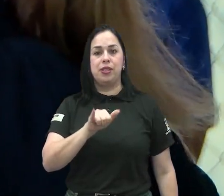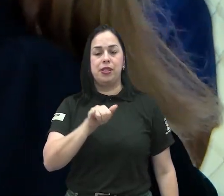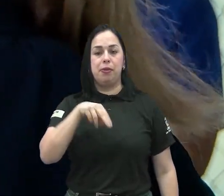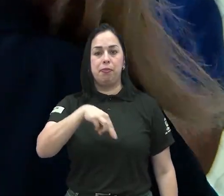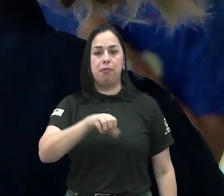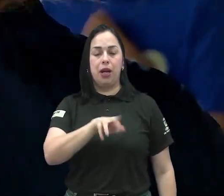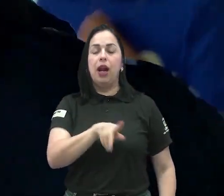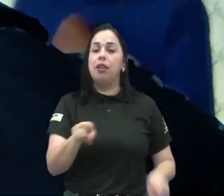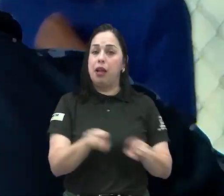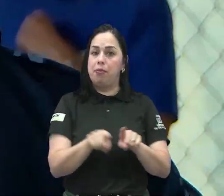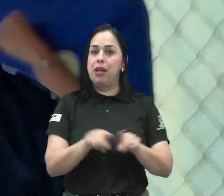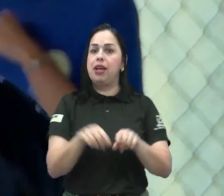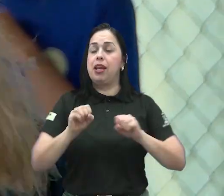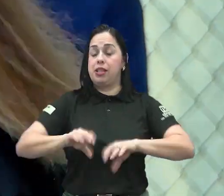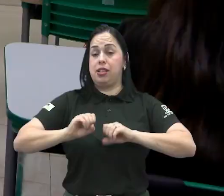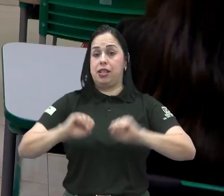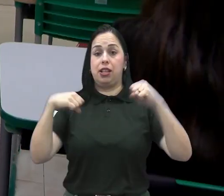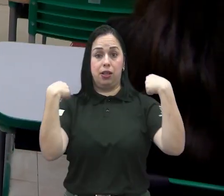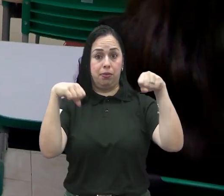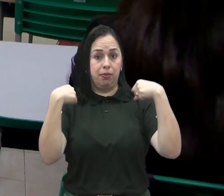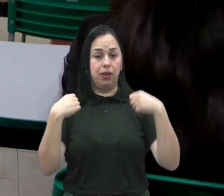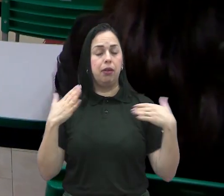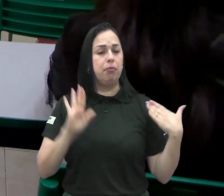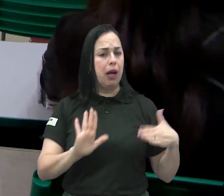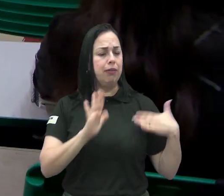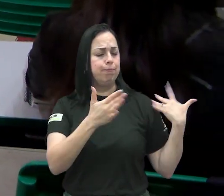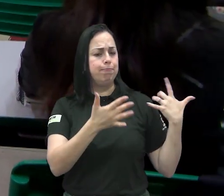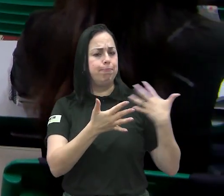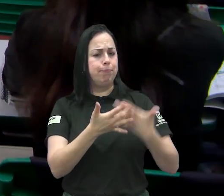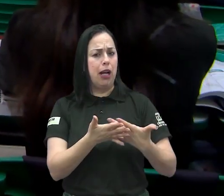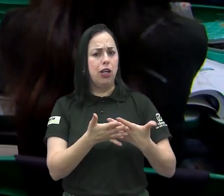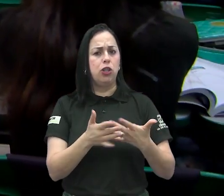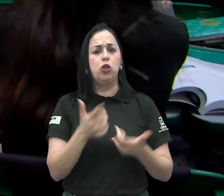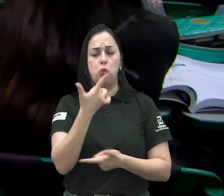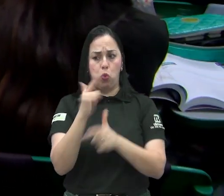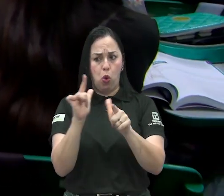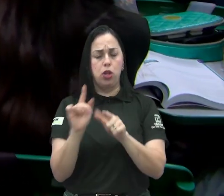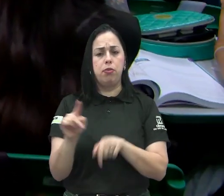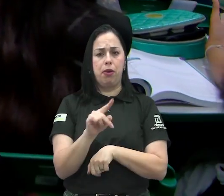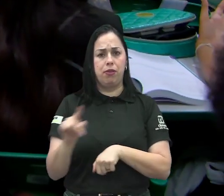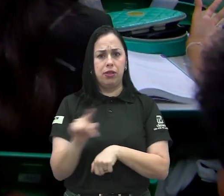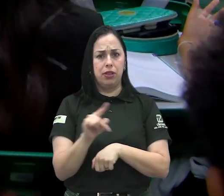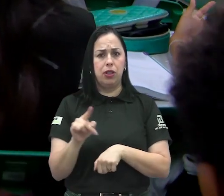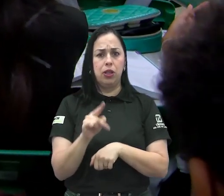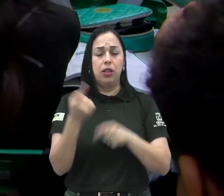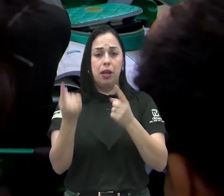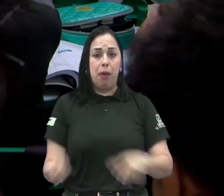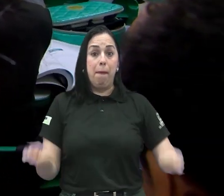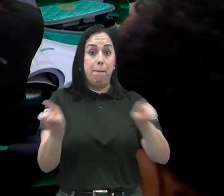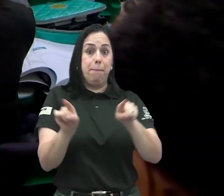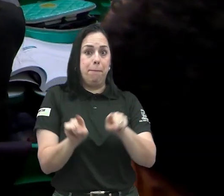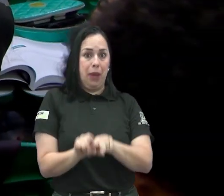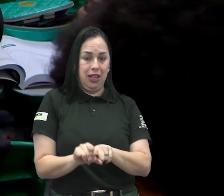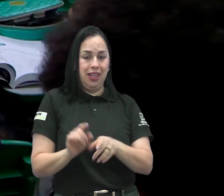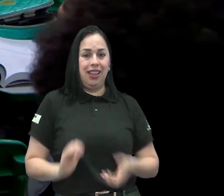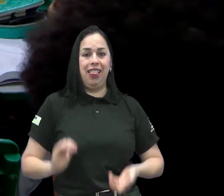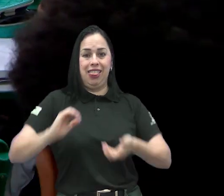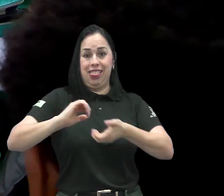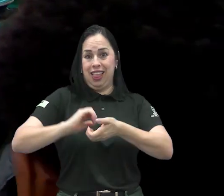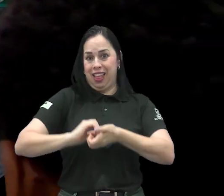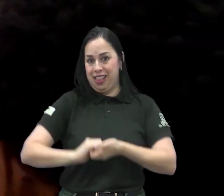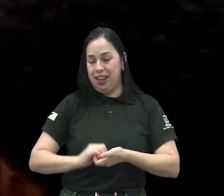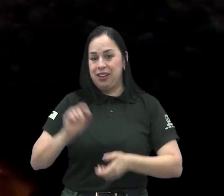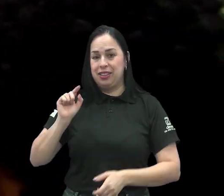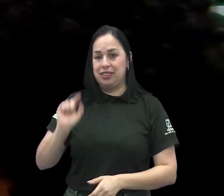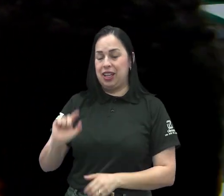também leciona educação física. Nos últimos tempos, ela e outros professores ganharam uma aliada no processo